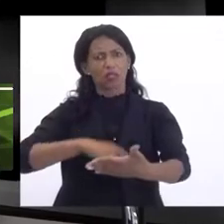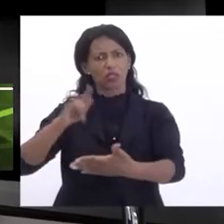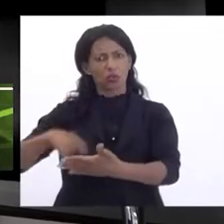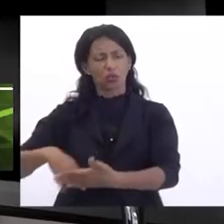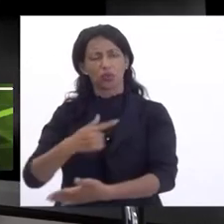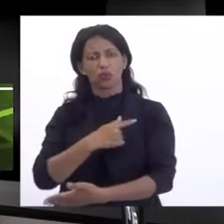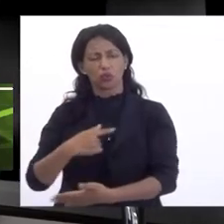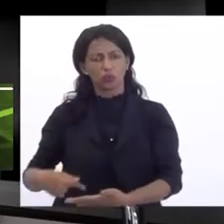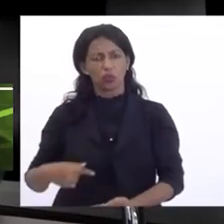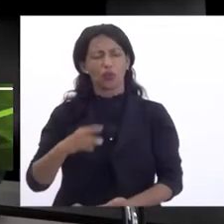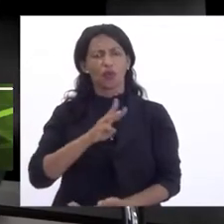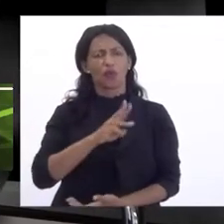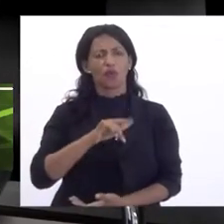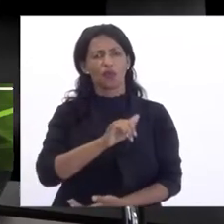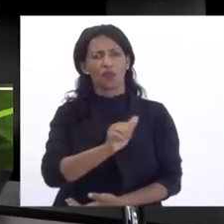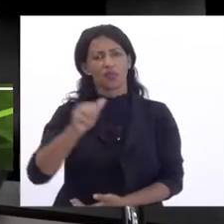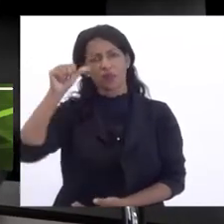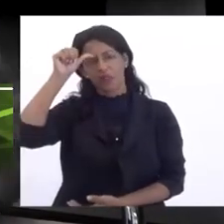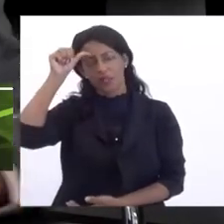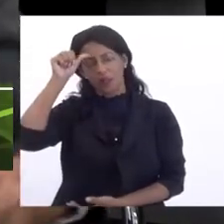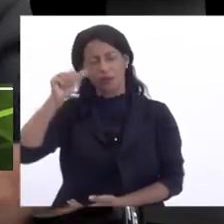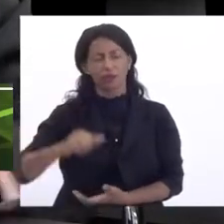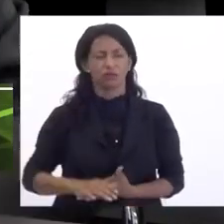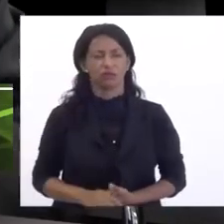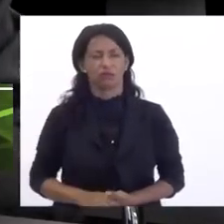do governador Witzel e Cláudio de Castro.